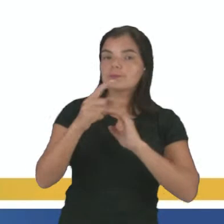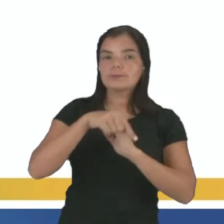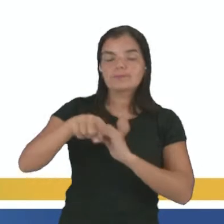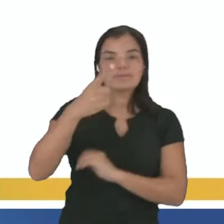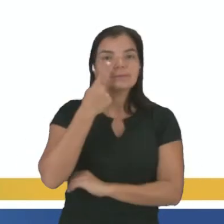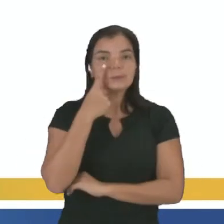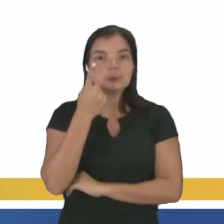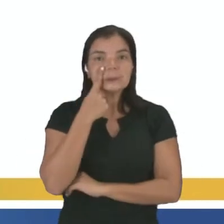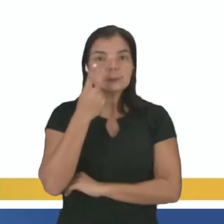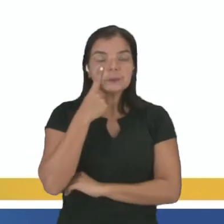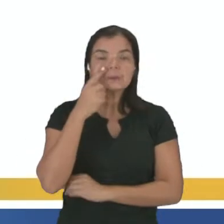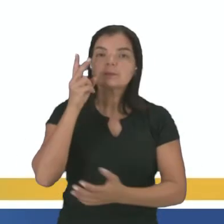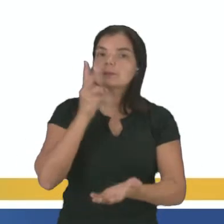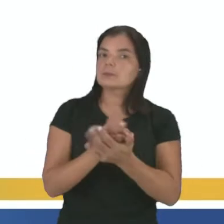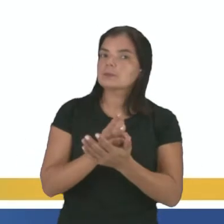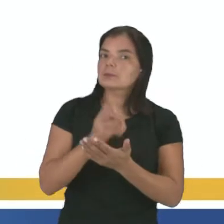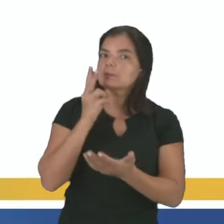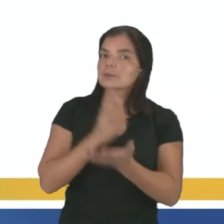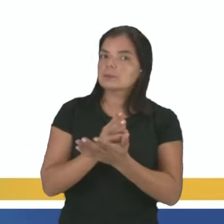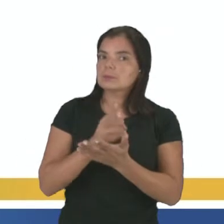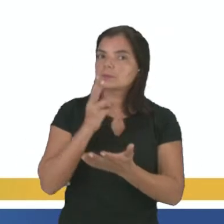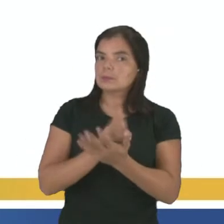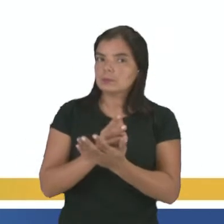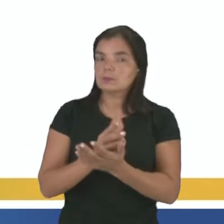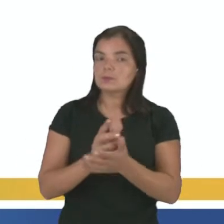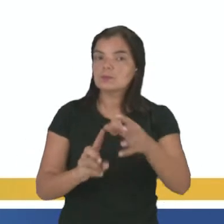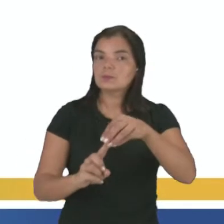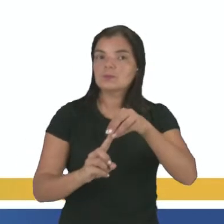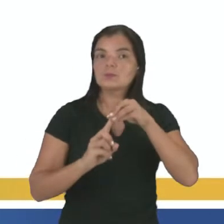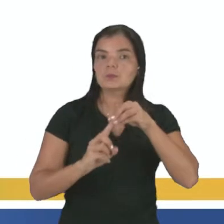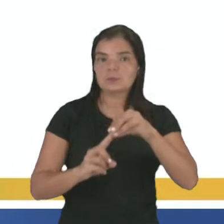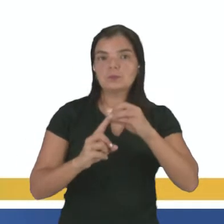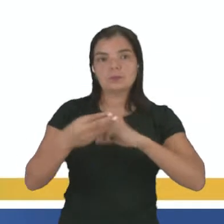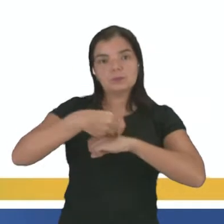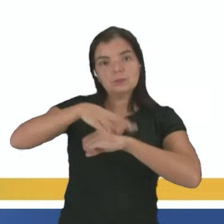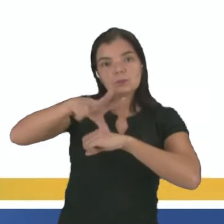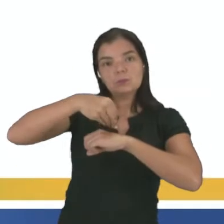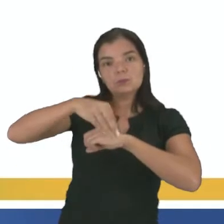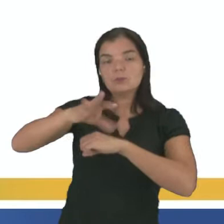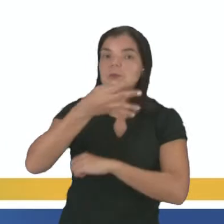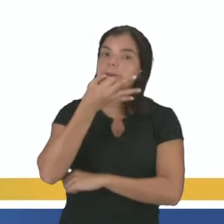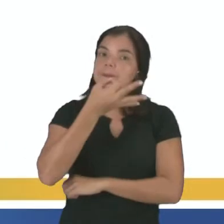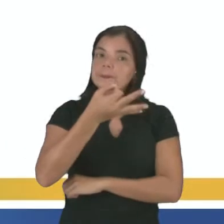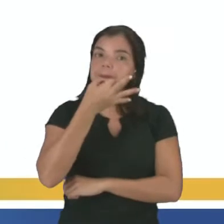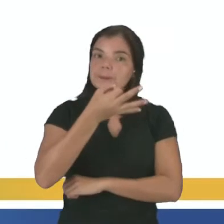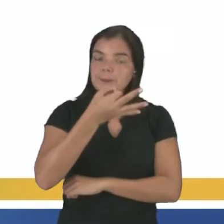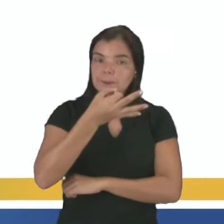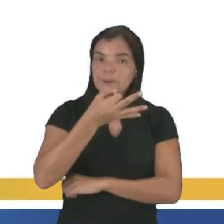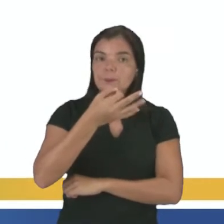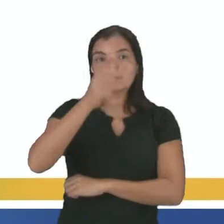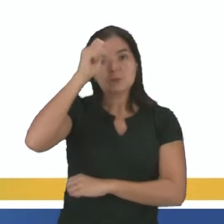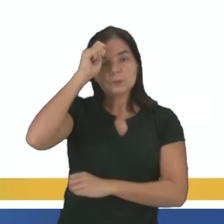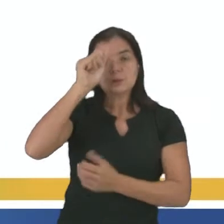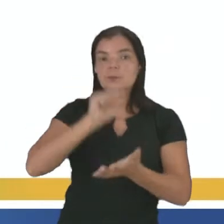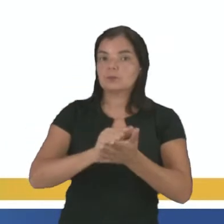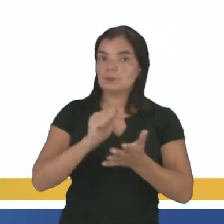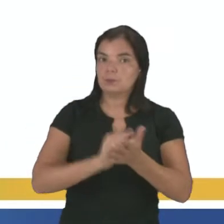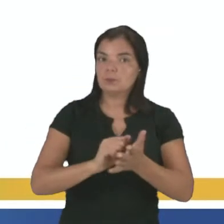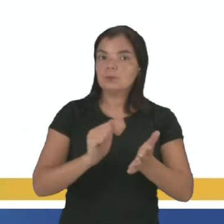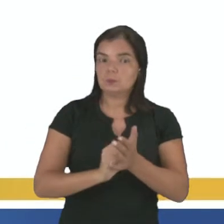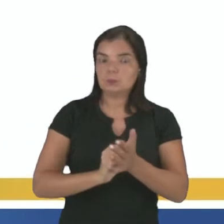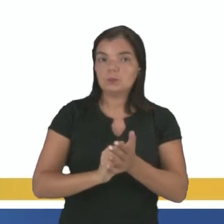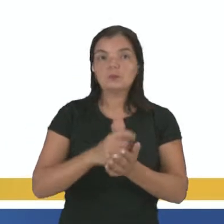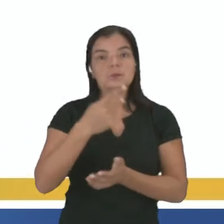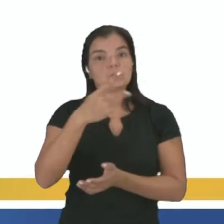você viu, sempre com a finalidade de transmitir uma opinião, uma posição do autor, com os